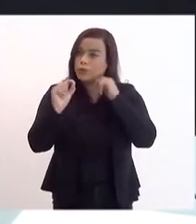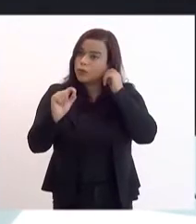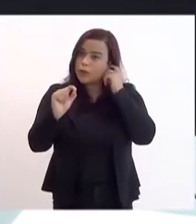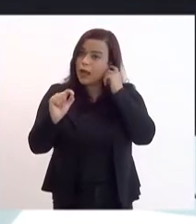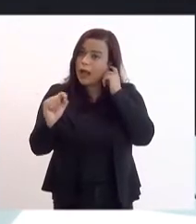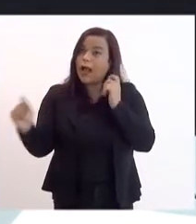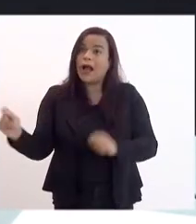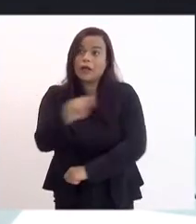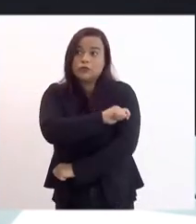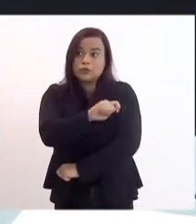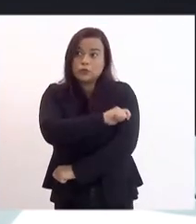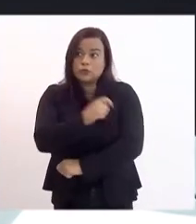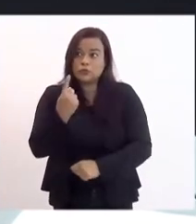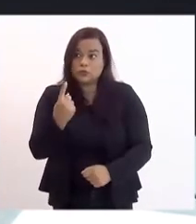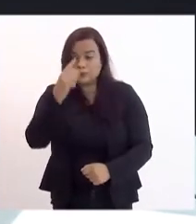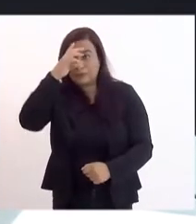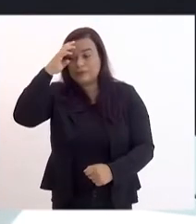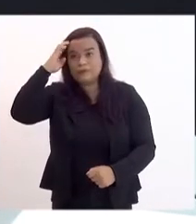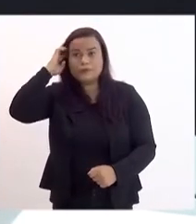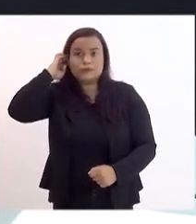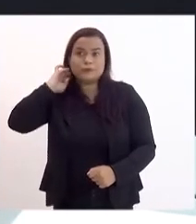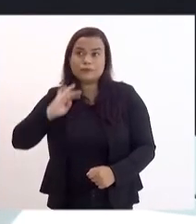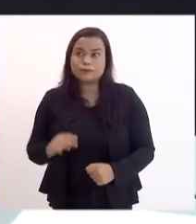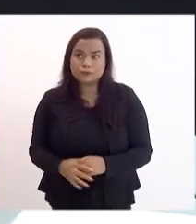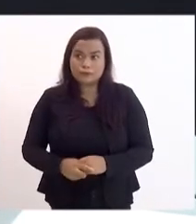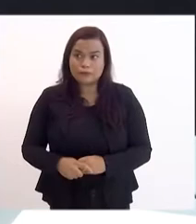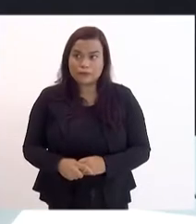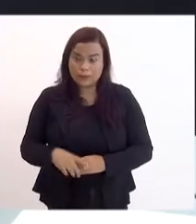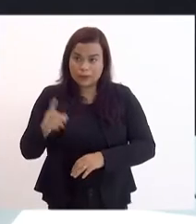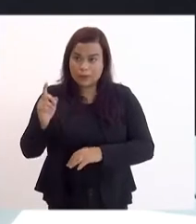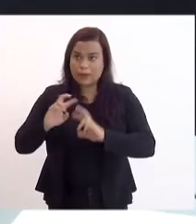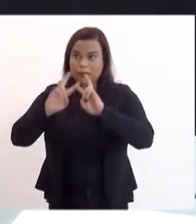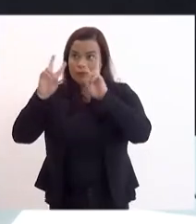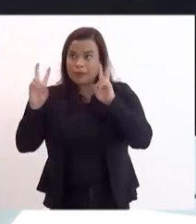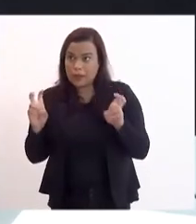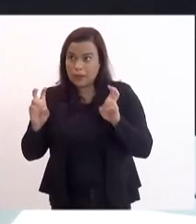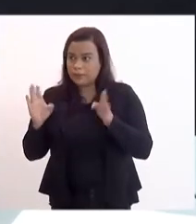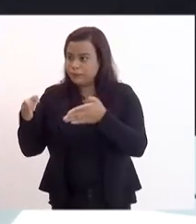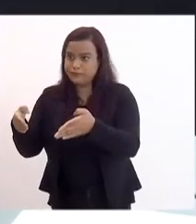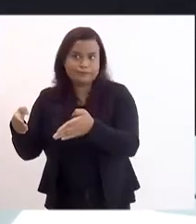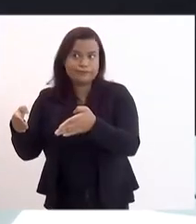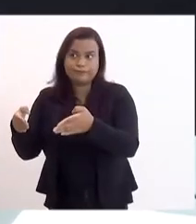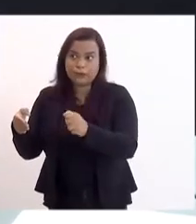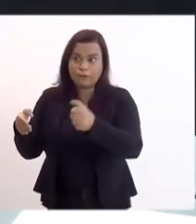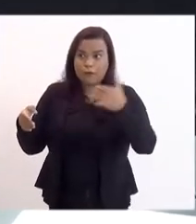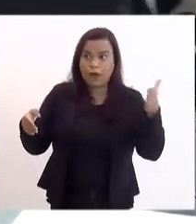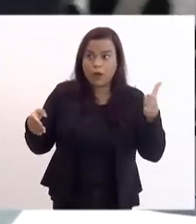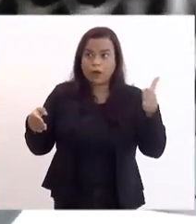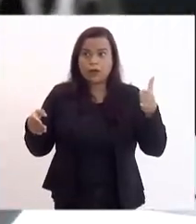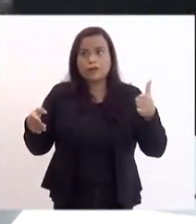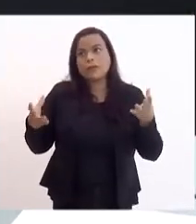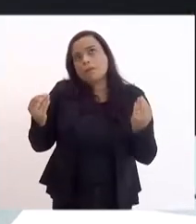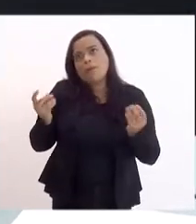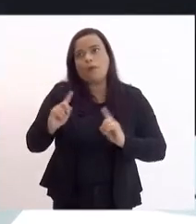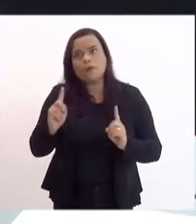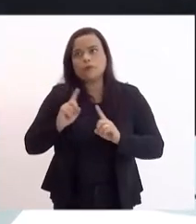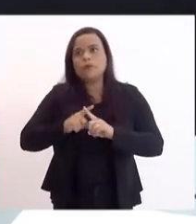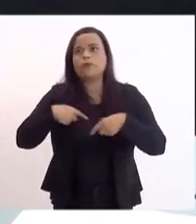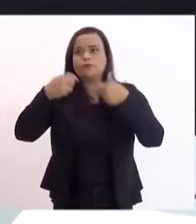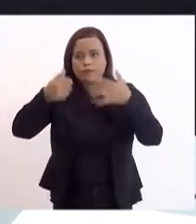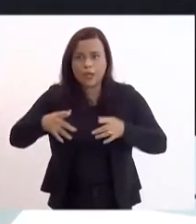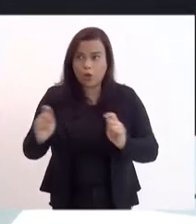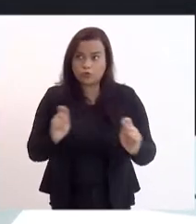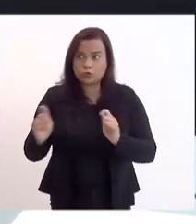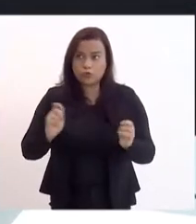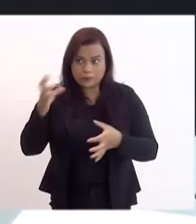aluno, no meio da aula... fora do tema, mas não tão, porque eu estava falando sobre controle interno,